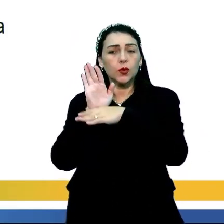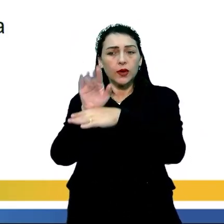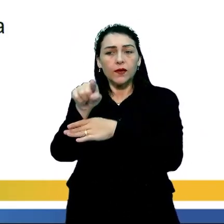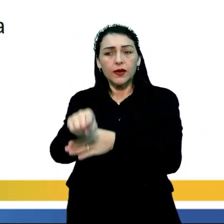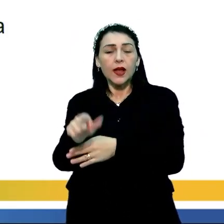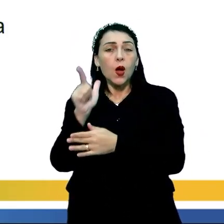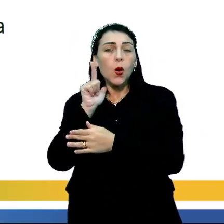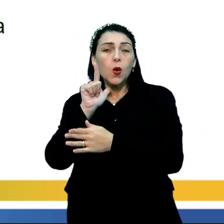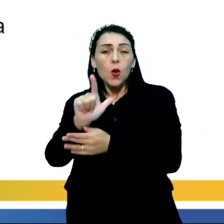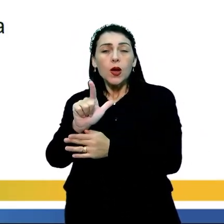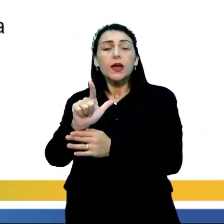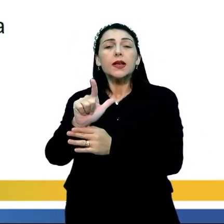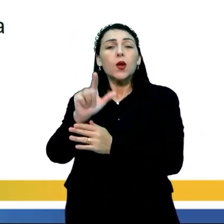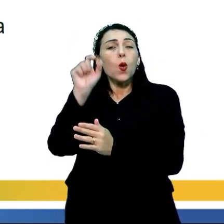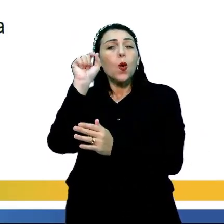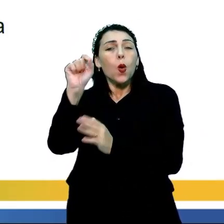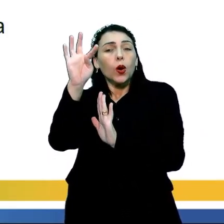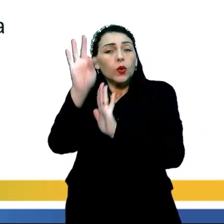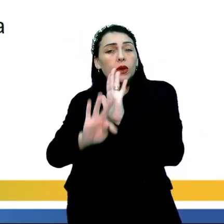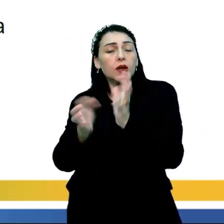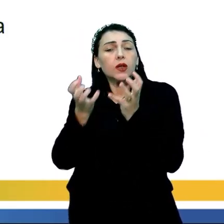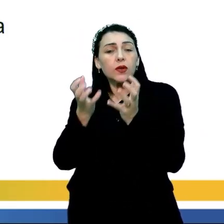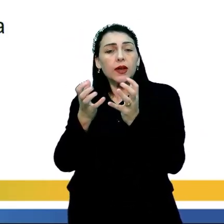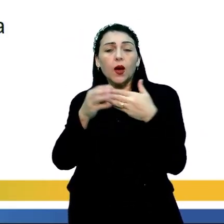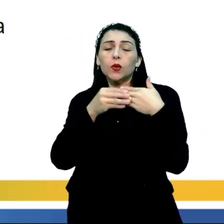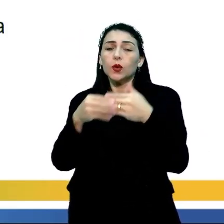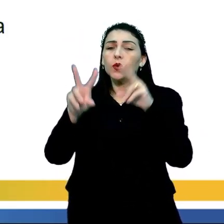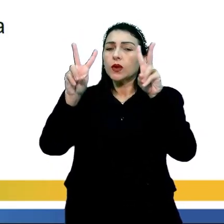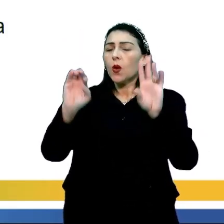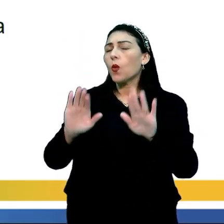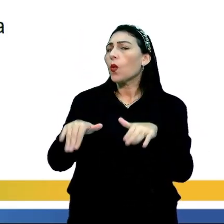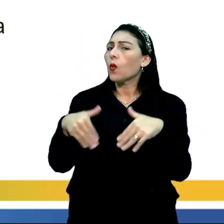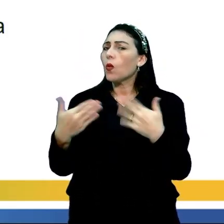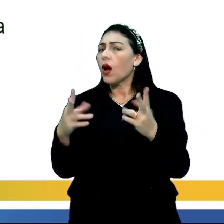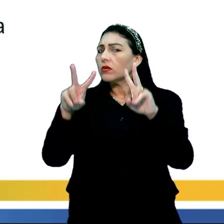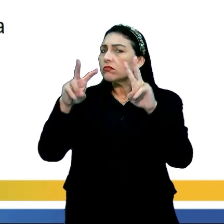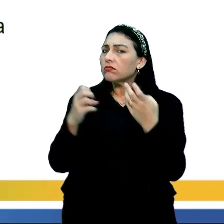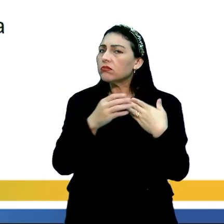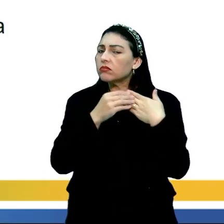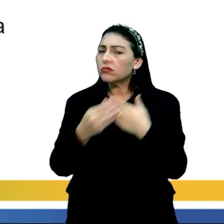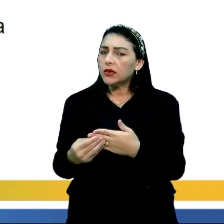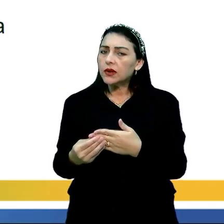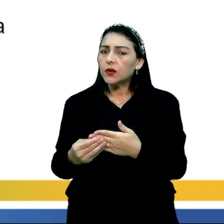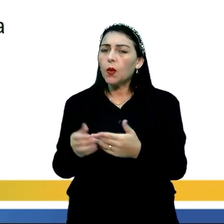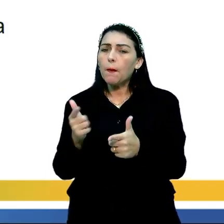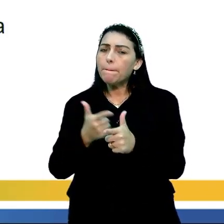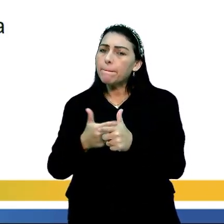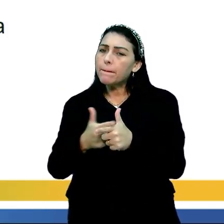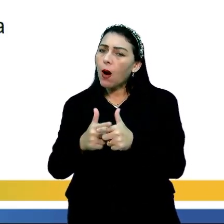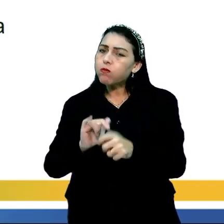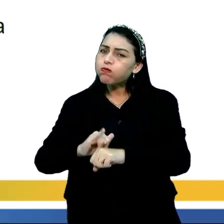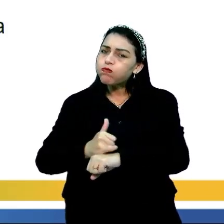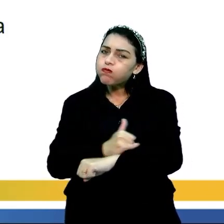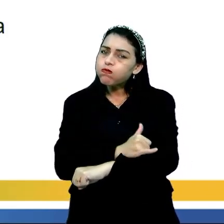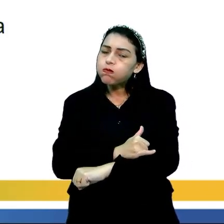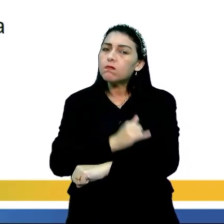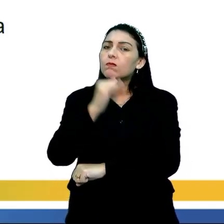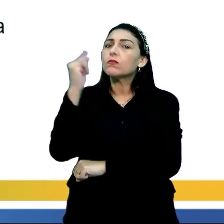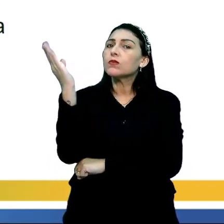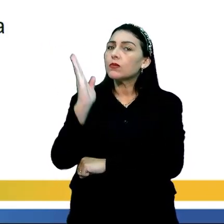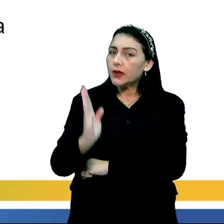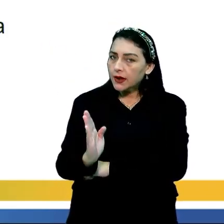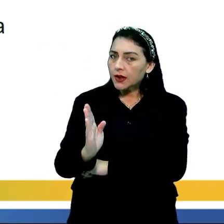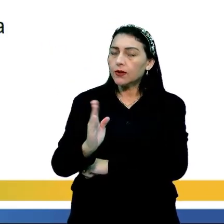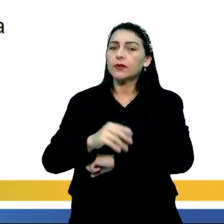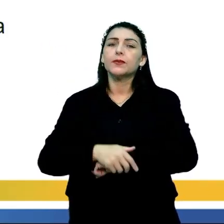você a captar a mensagem. E aí eu trouxe o tema. Qual foi o tema, professora, que a senhora trabalhou? O problema da obesidade entre